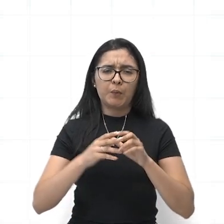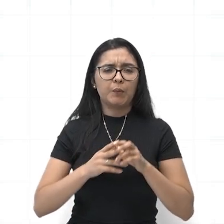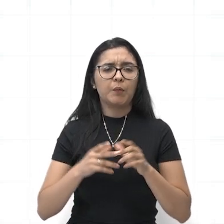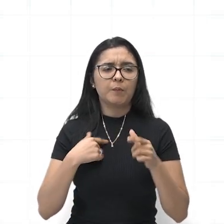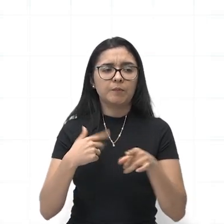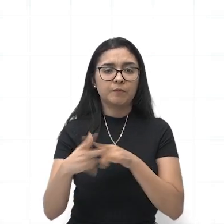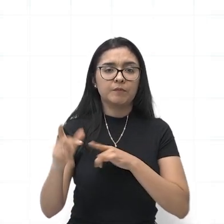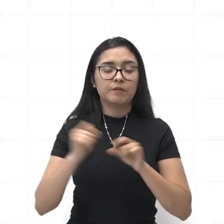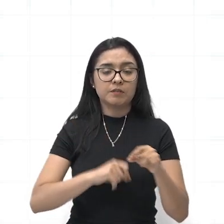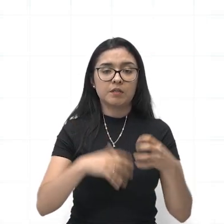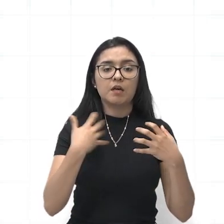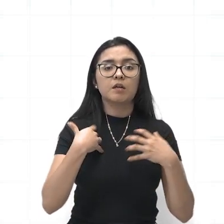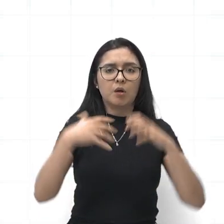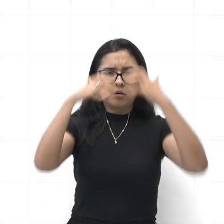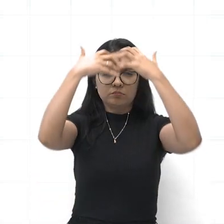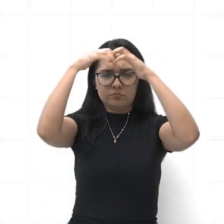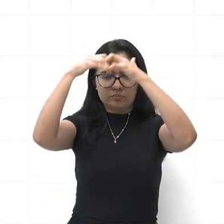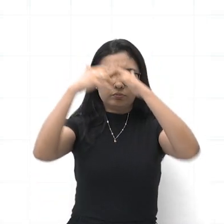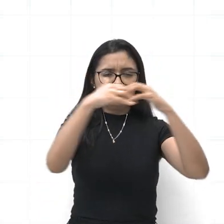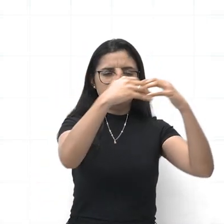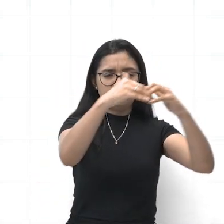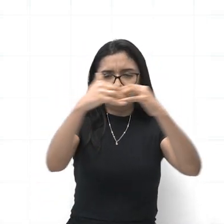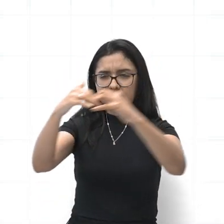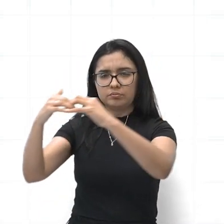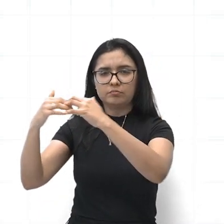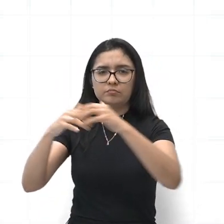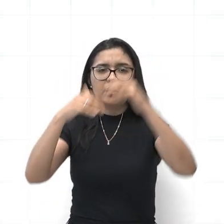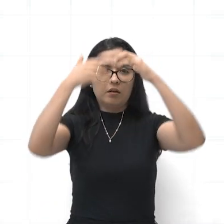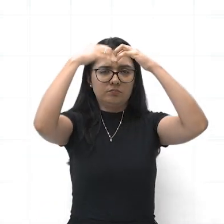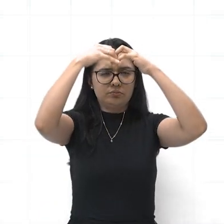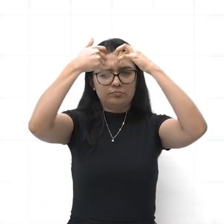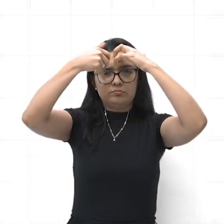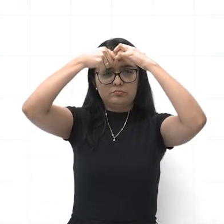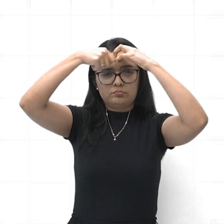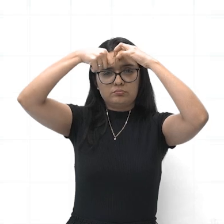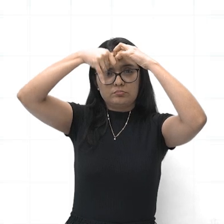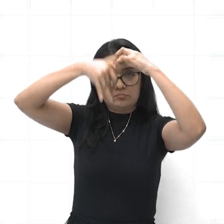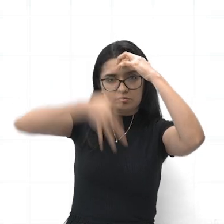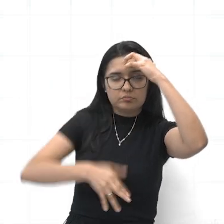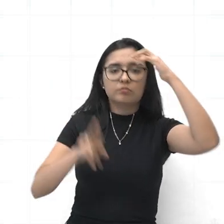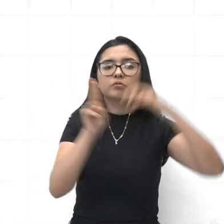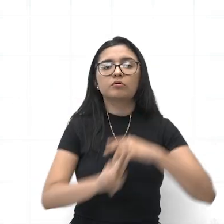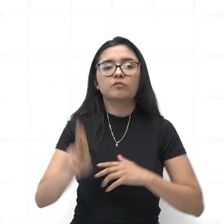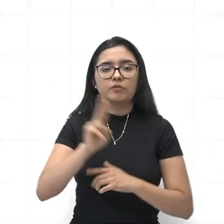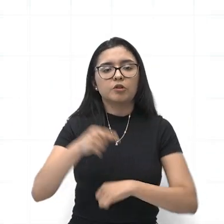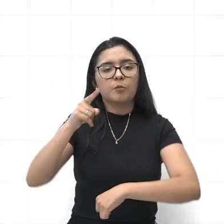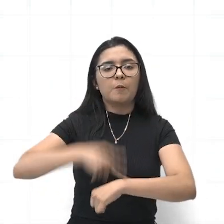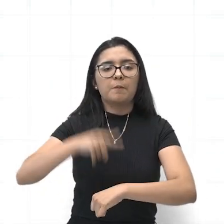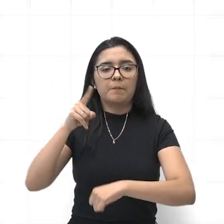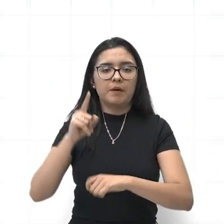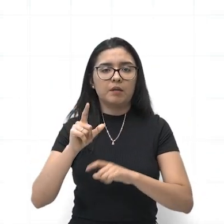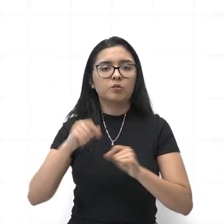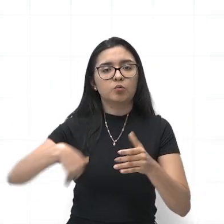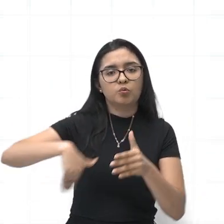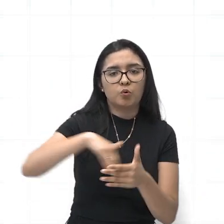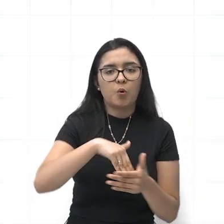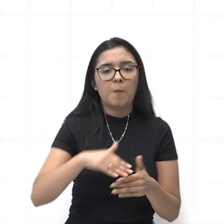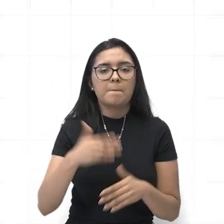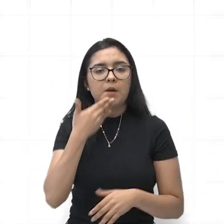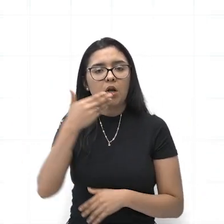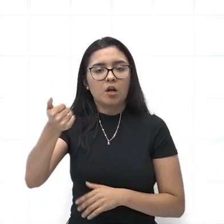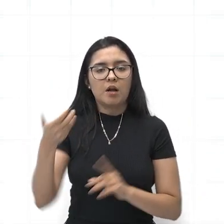E o cérebro de cada criança reforça as sinapses que foram usadas durante o jogo, melhorando